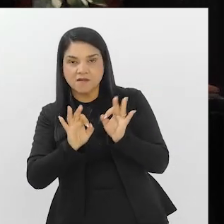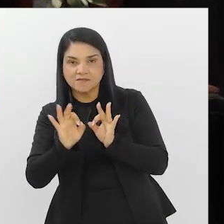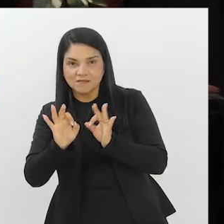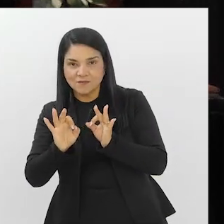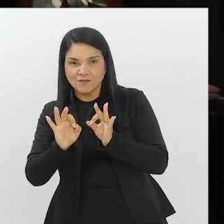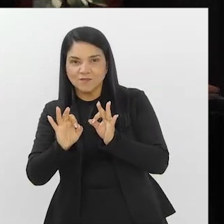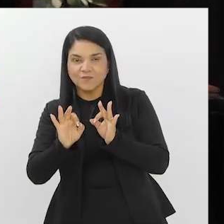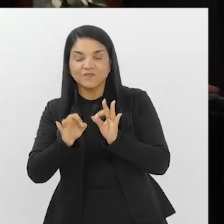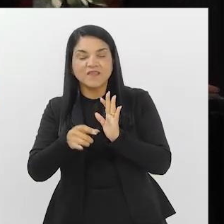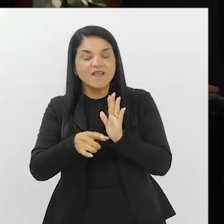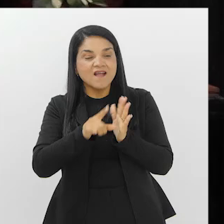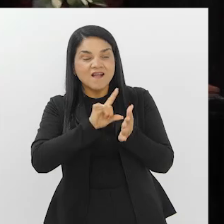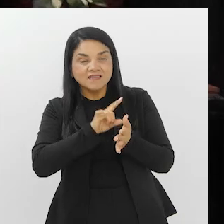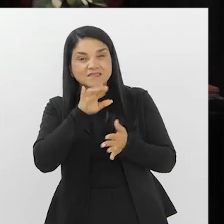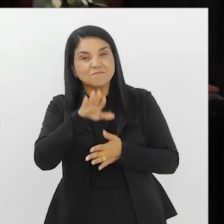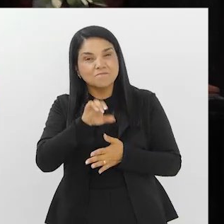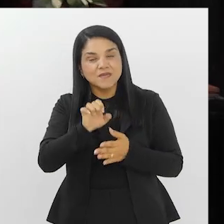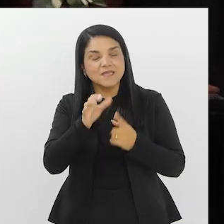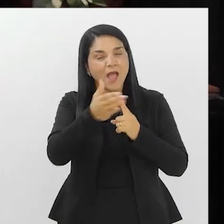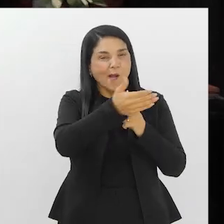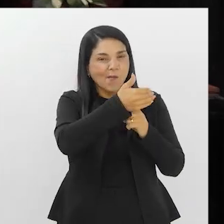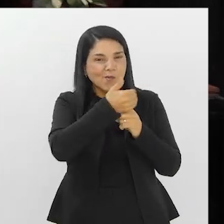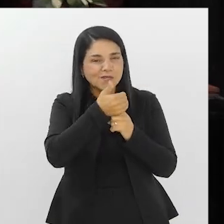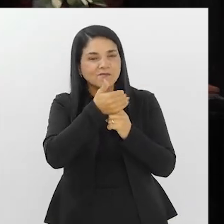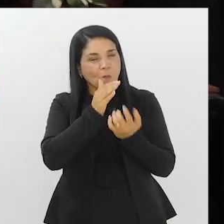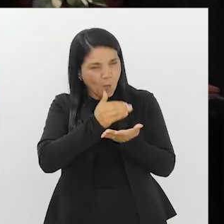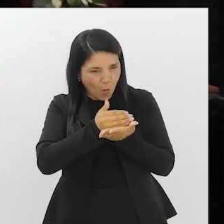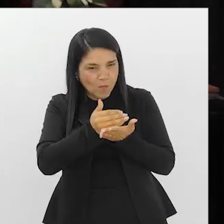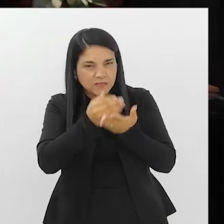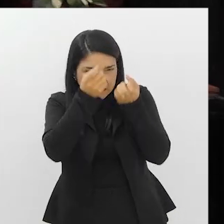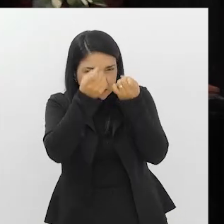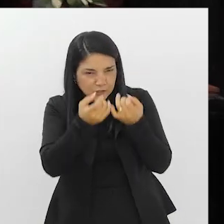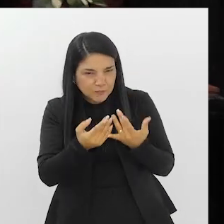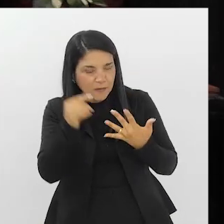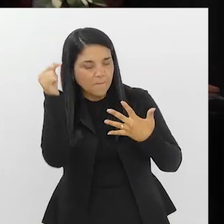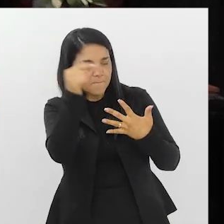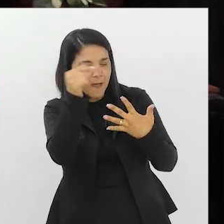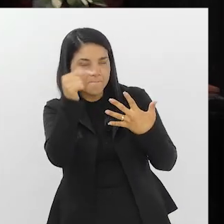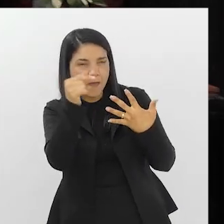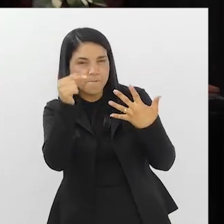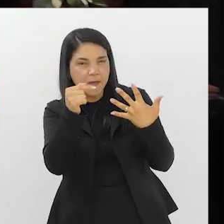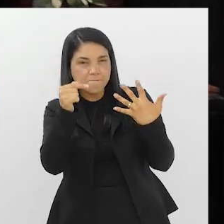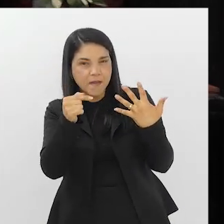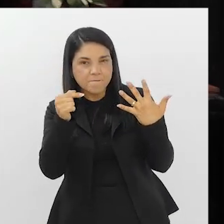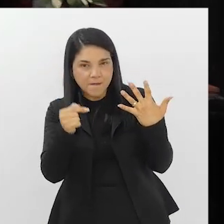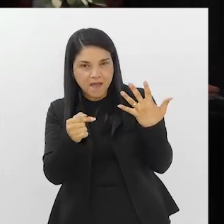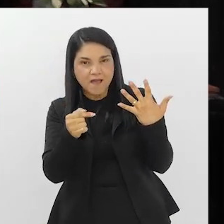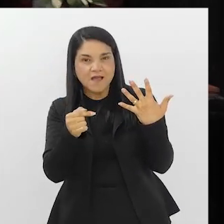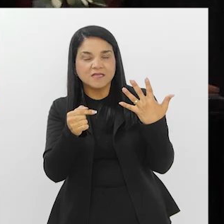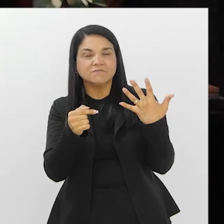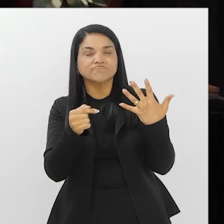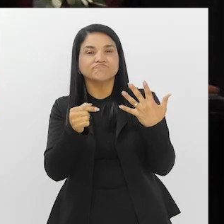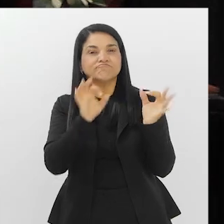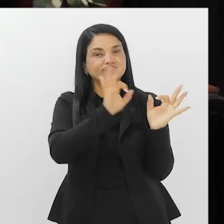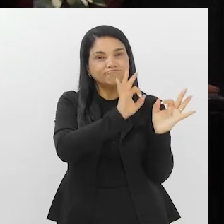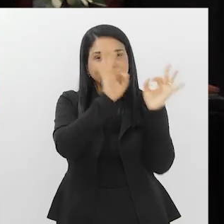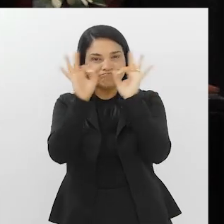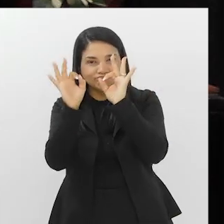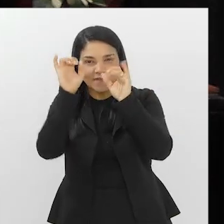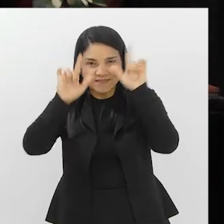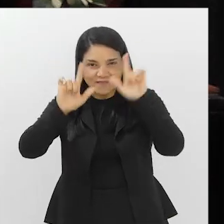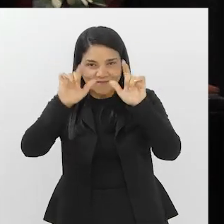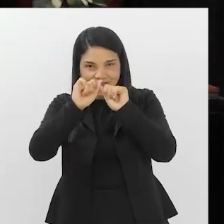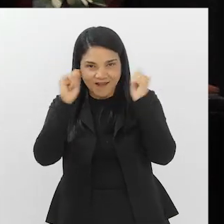pré-preparação, né? Então, antes de tudo, essa mãe que tem que estar acolhida, vamos começar do início? Faz um passo a passo com a nossa espectadora, com o